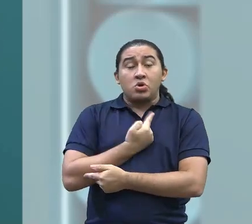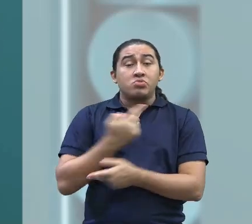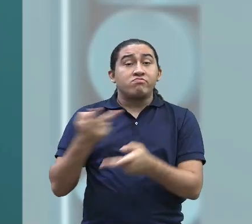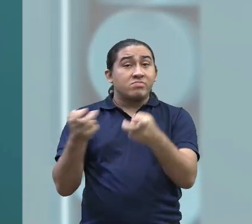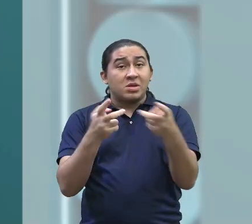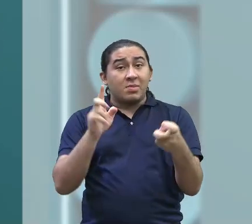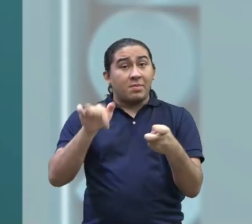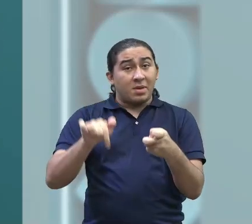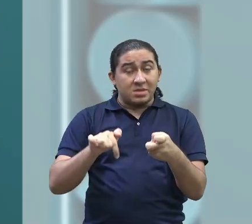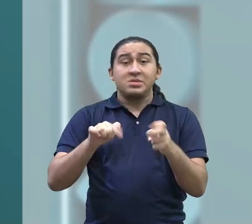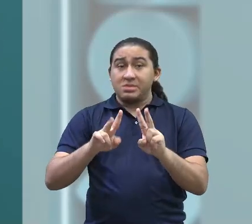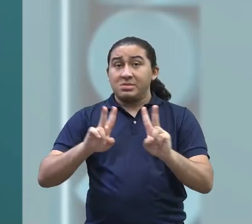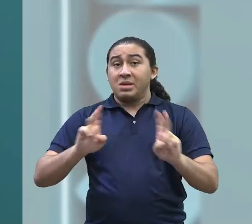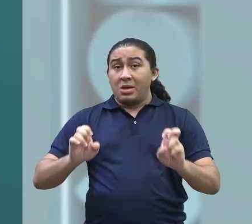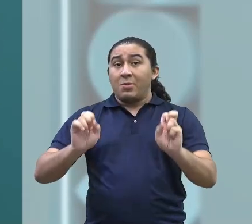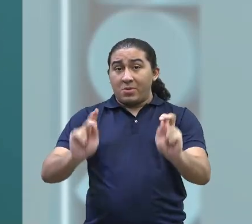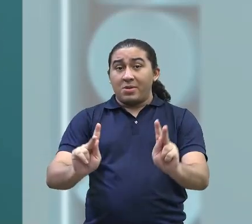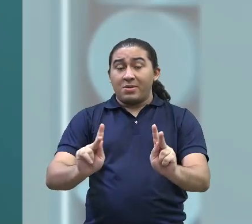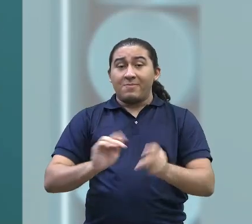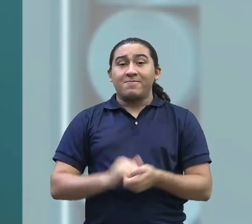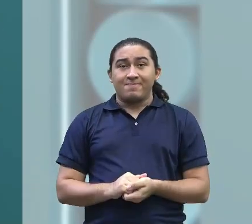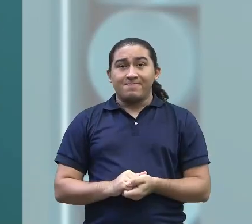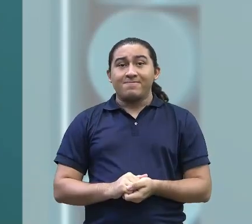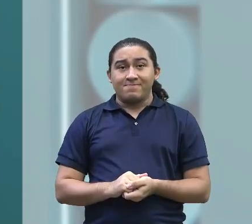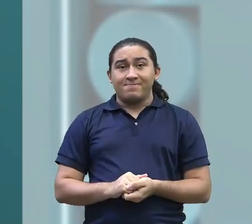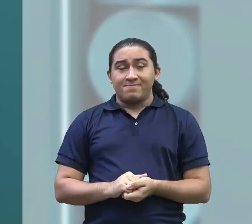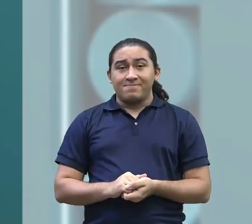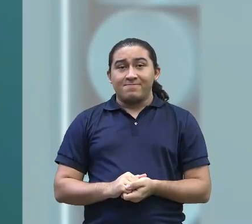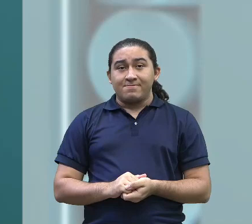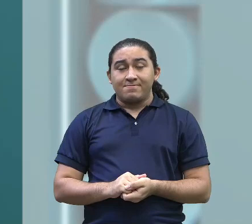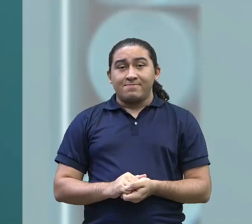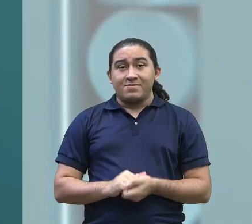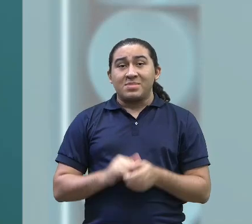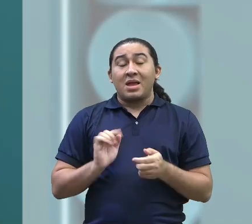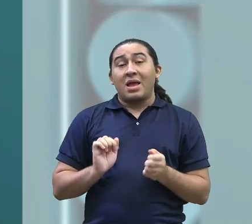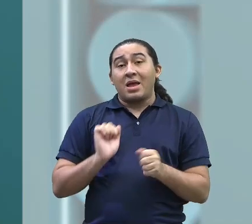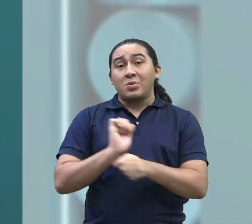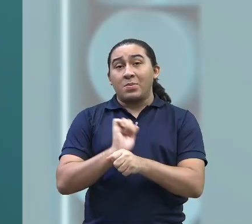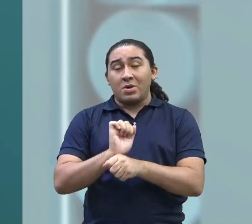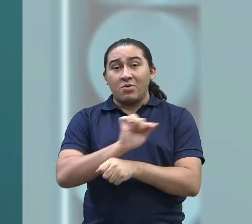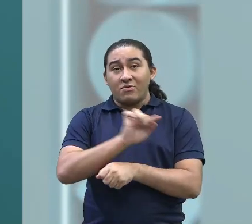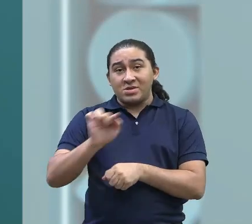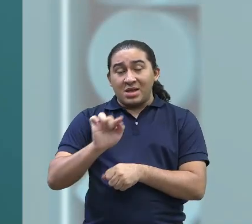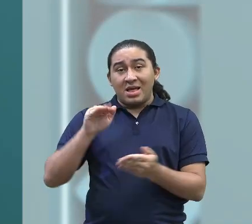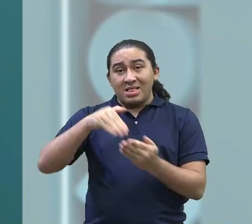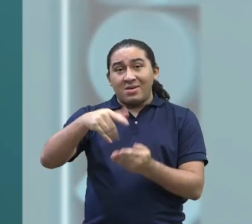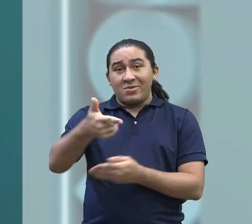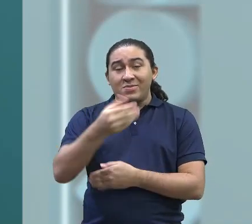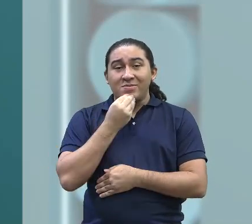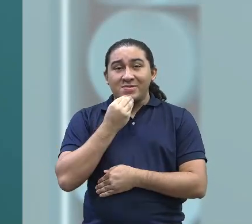a intertextualidade e eu espero vocês até